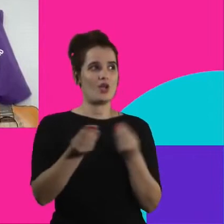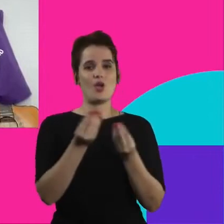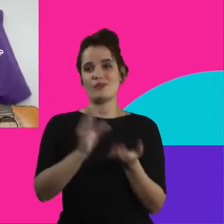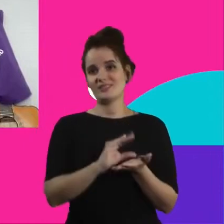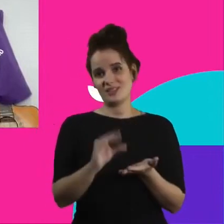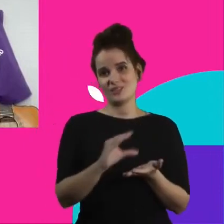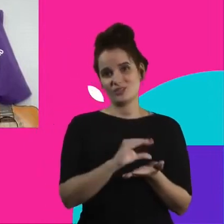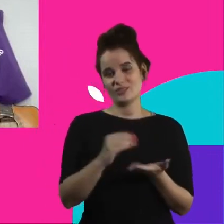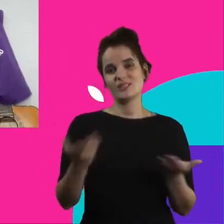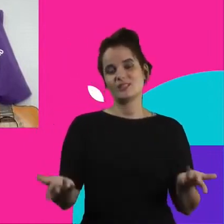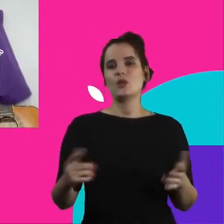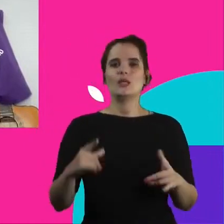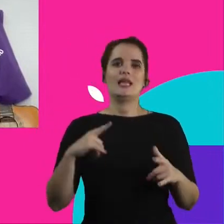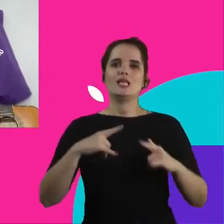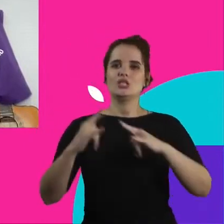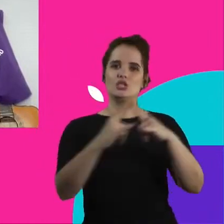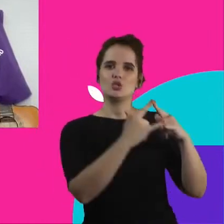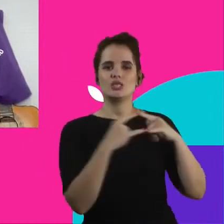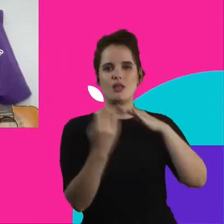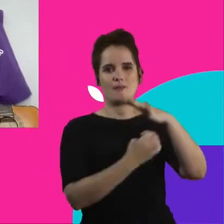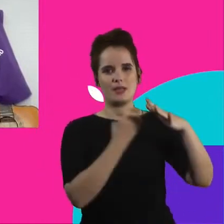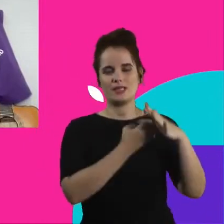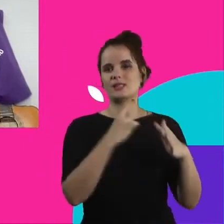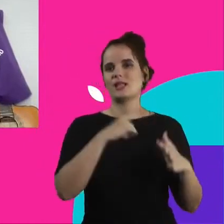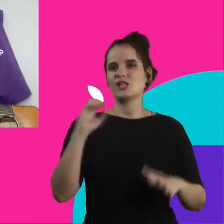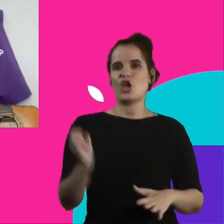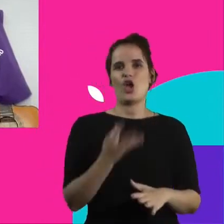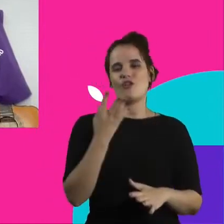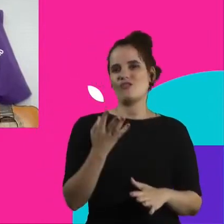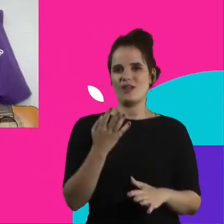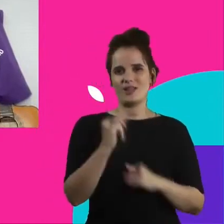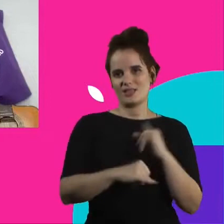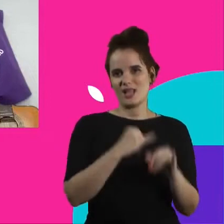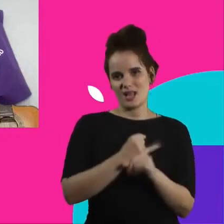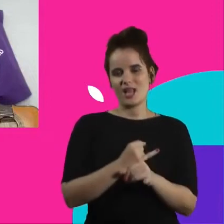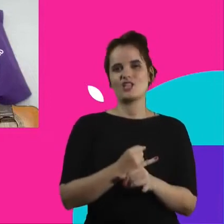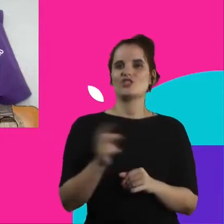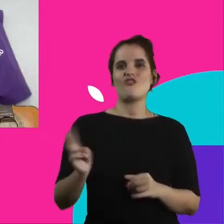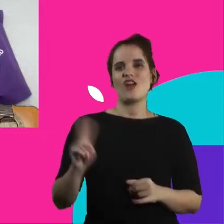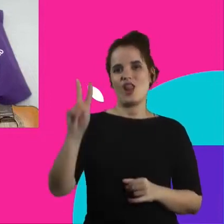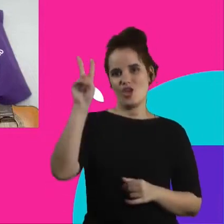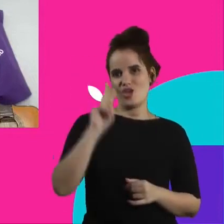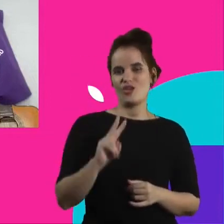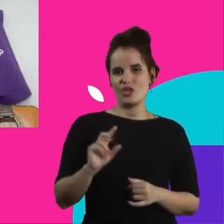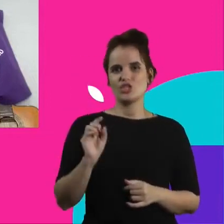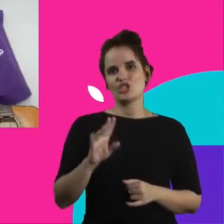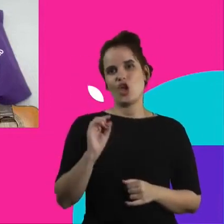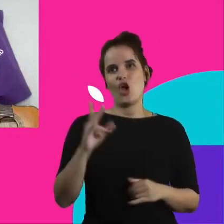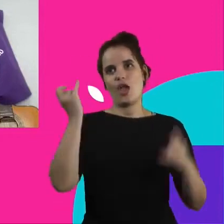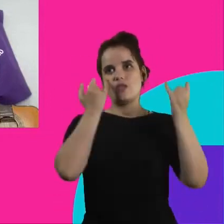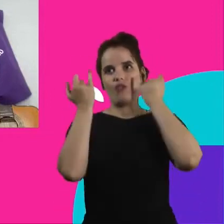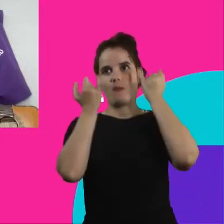as instituições. Então, tem toda uma nova internet de informação, que é a internet do valor. Não é mais a internet só da informação